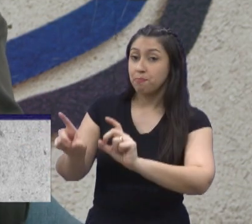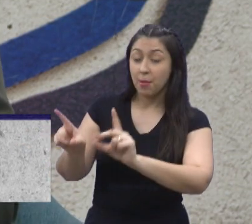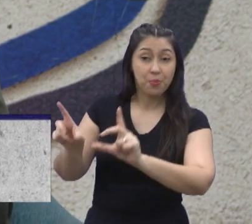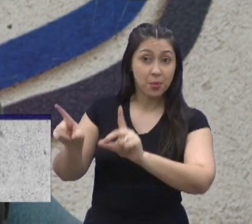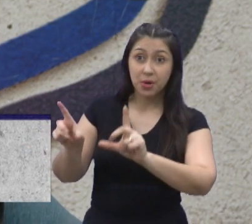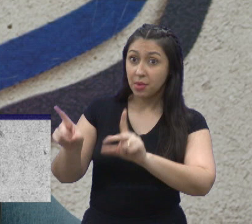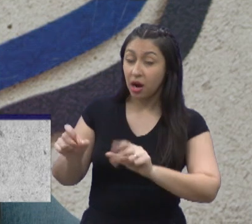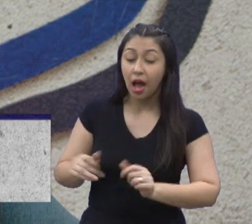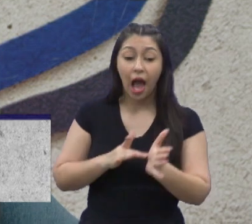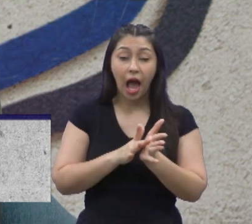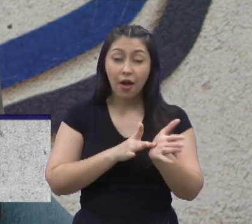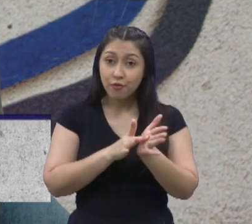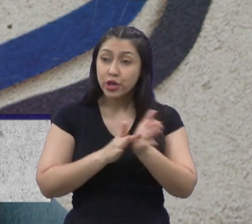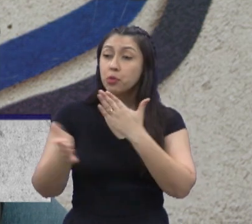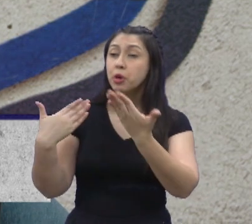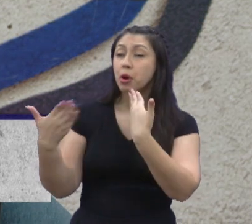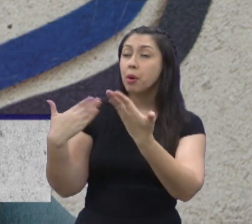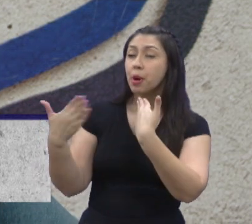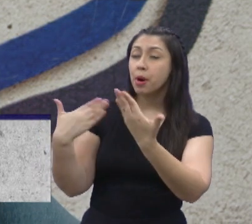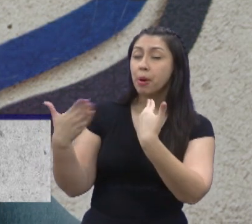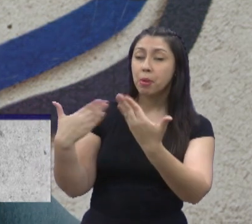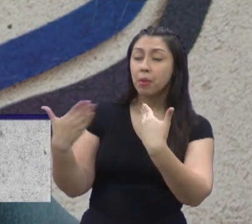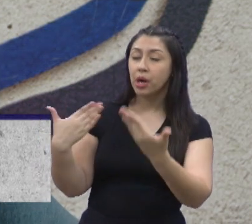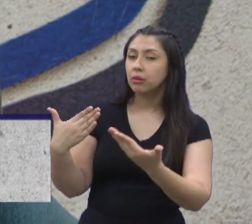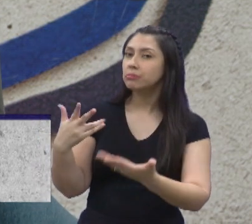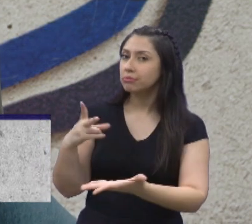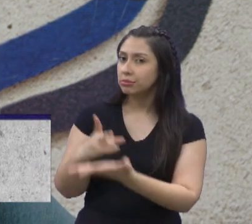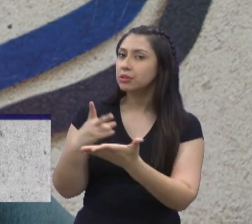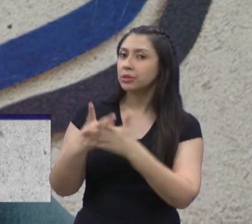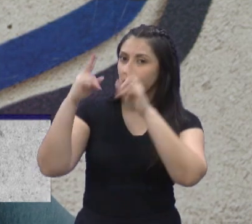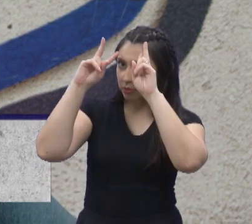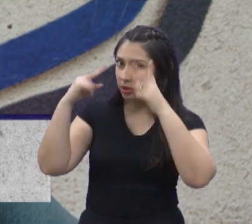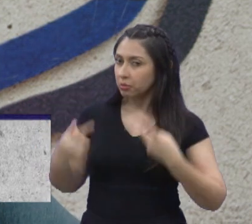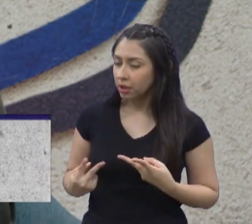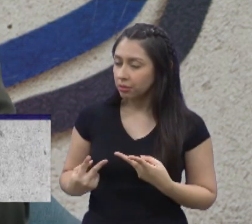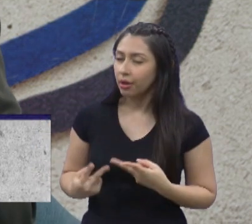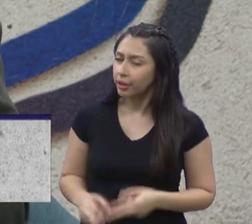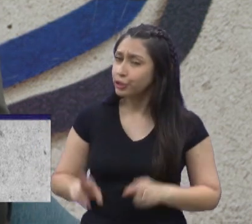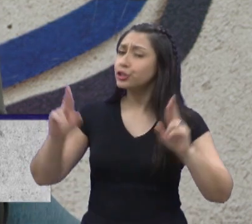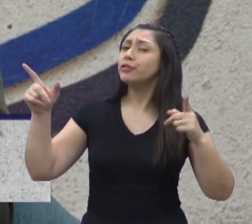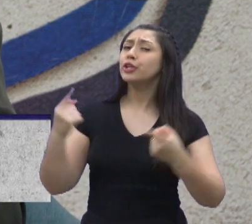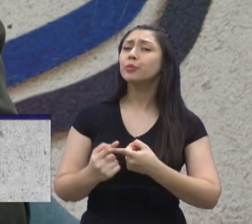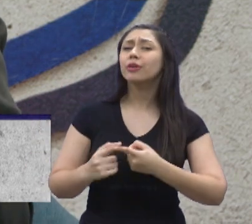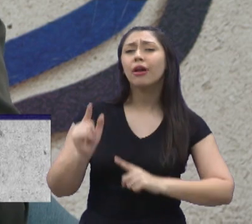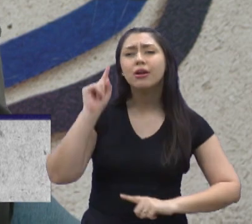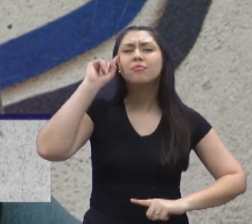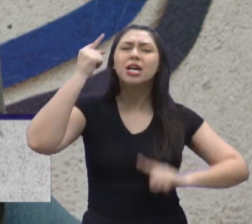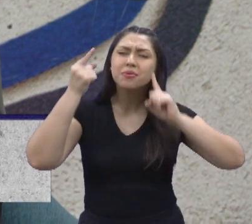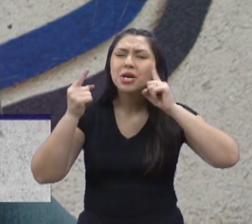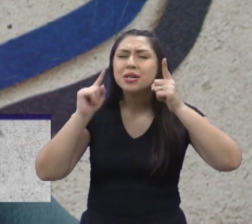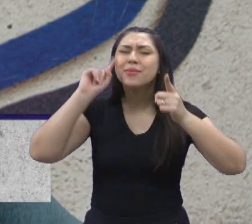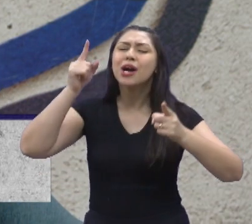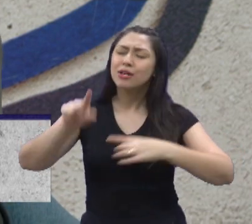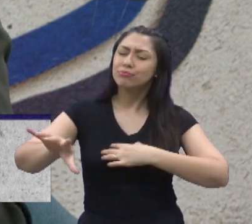ser humano, tá? Mesmo com tudo isso, o ser humano ainda tem um diferencial que é ser criativo, que é ser empático, que é